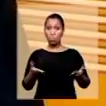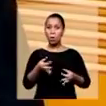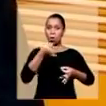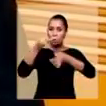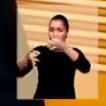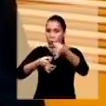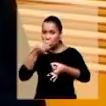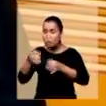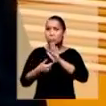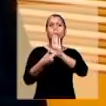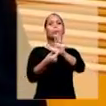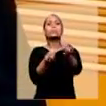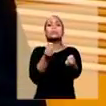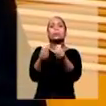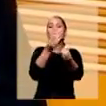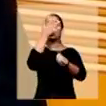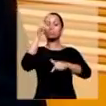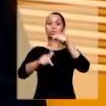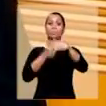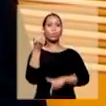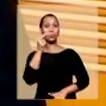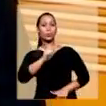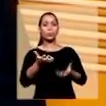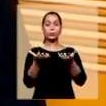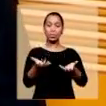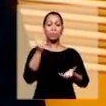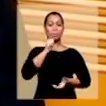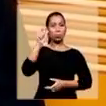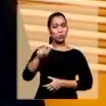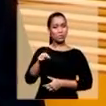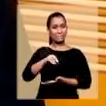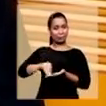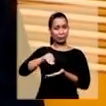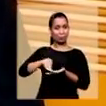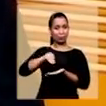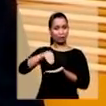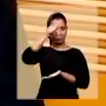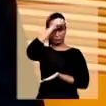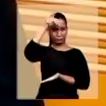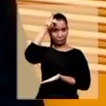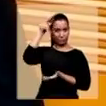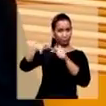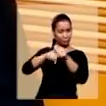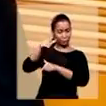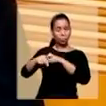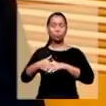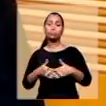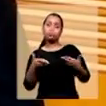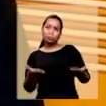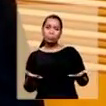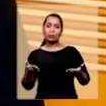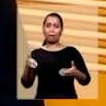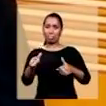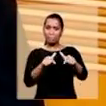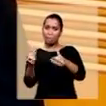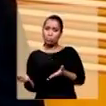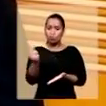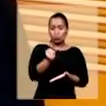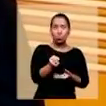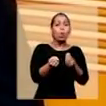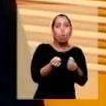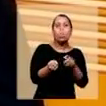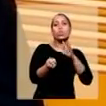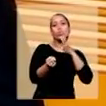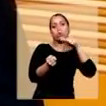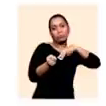vista aponta caminhos para quem busca um emprego. Para Letícia Simões, da Secretaria Municipal do Trabalho, a recolocação envolve